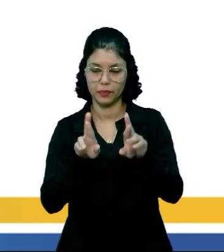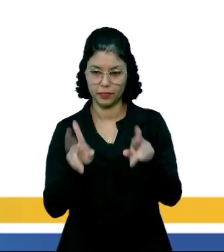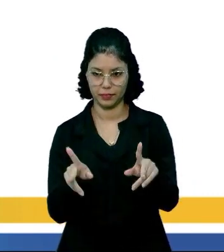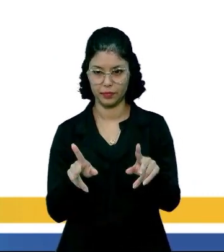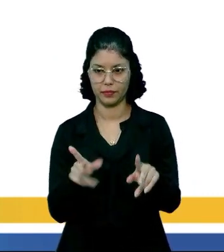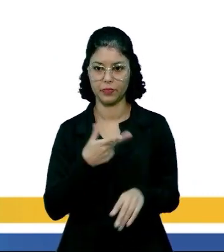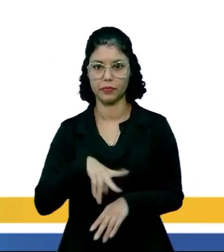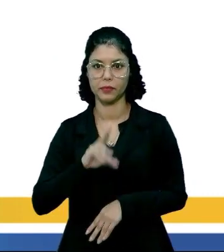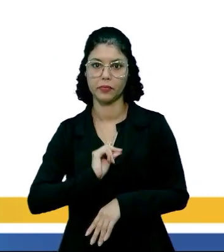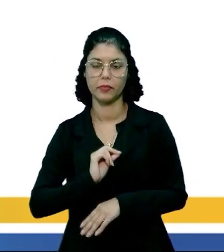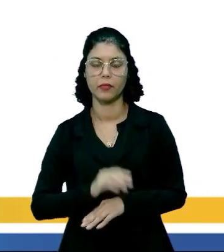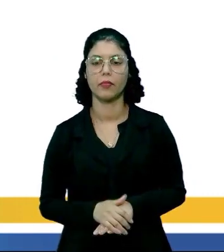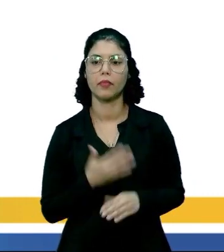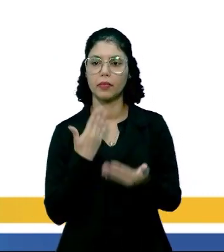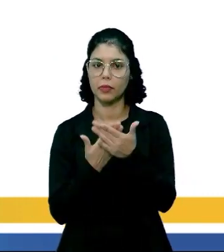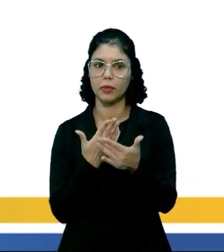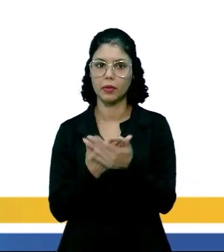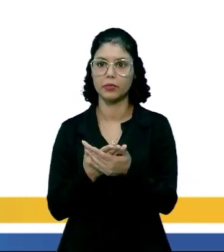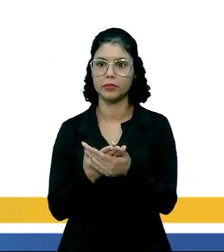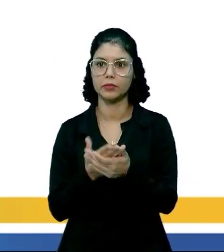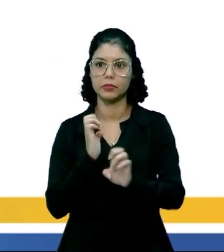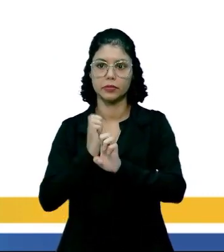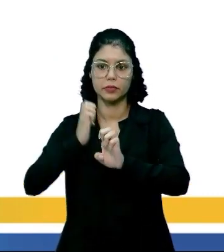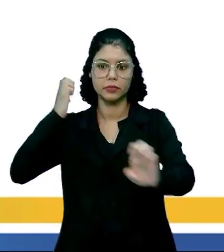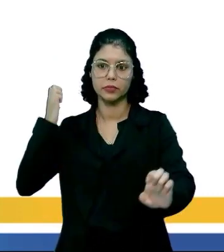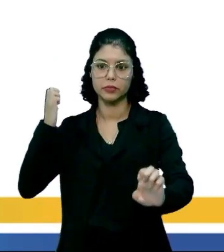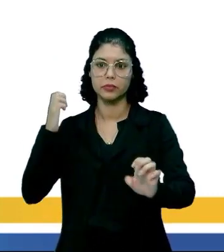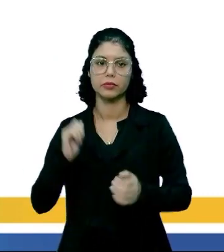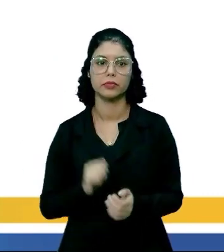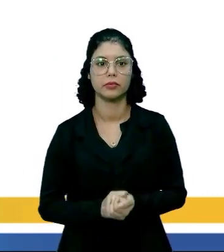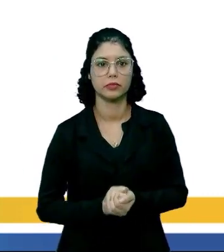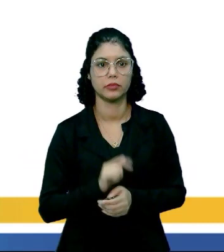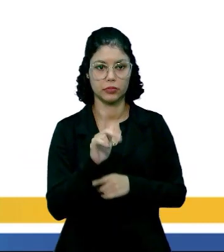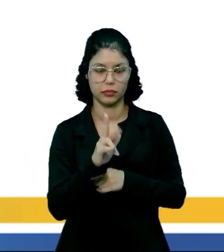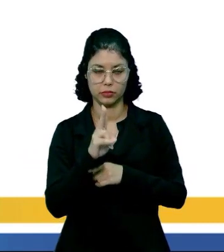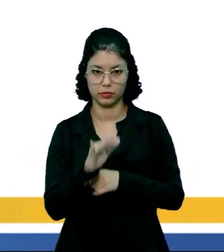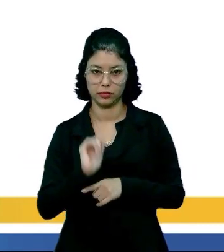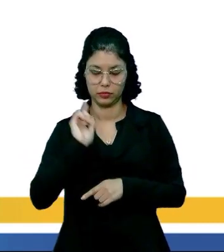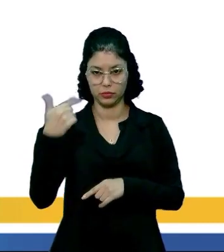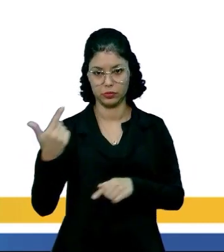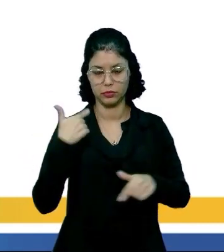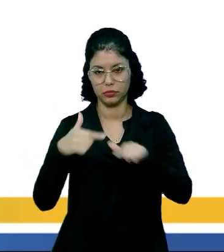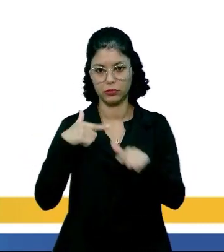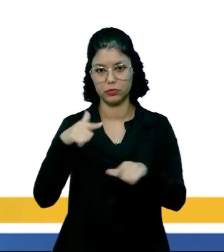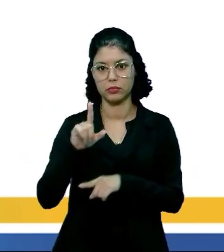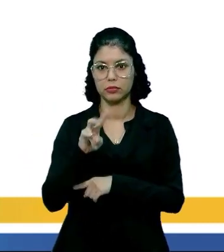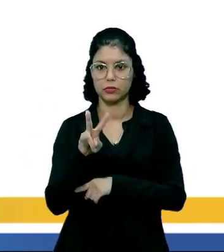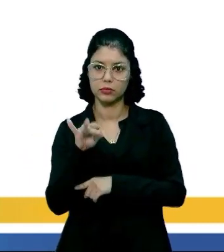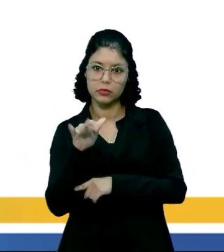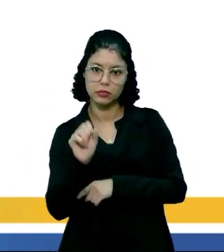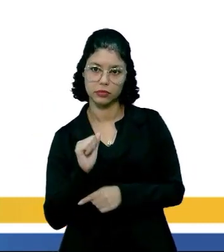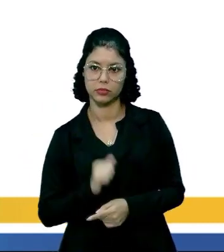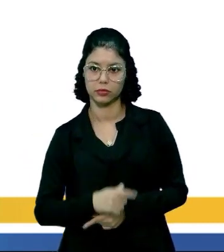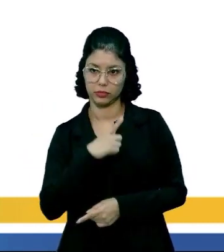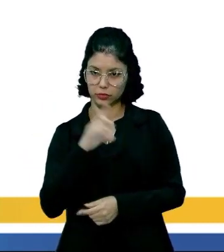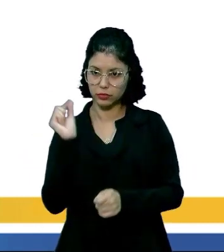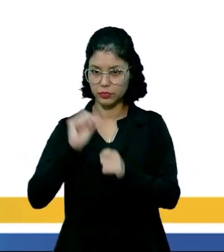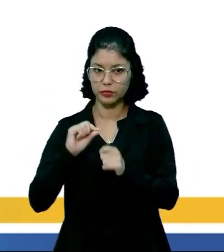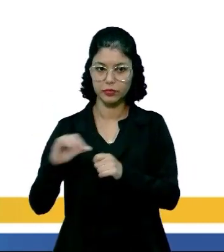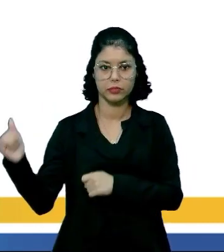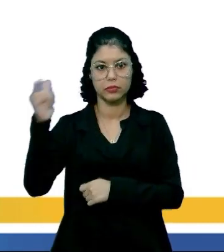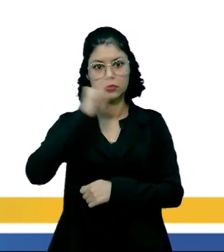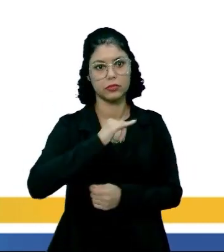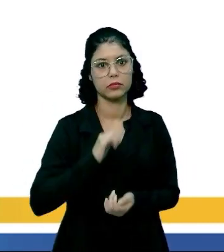diferente de Portugal, estudou engenharia em Glasgow e depois trabalhou em Londres, tendo antes